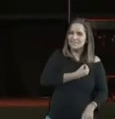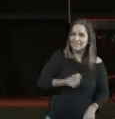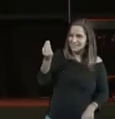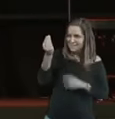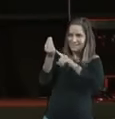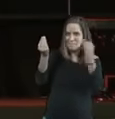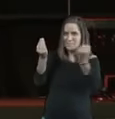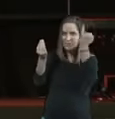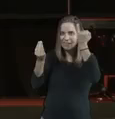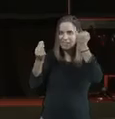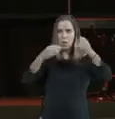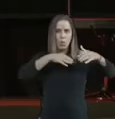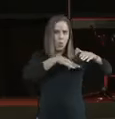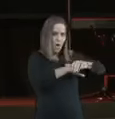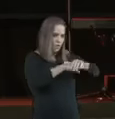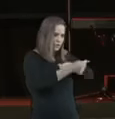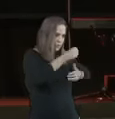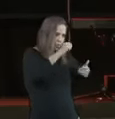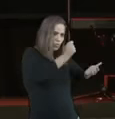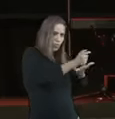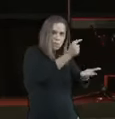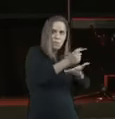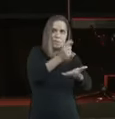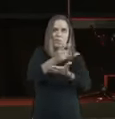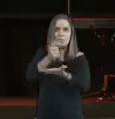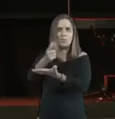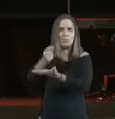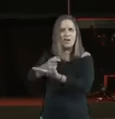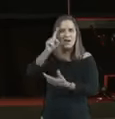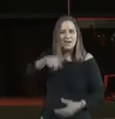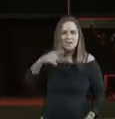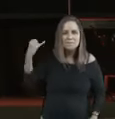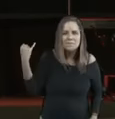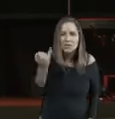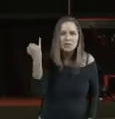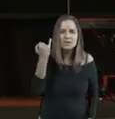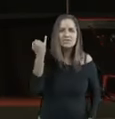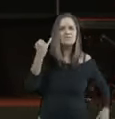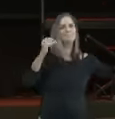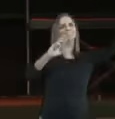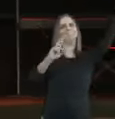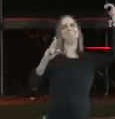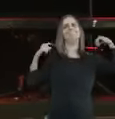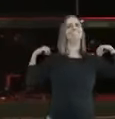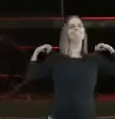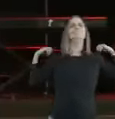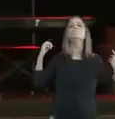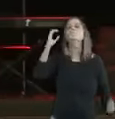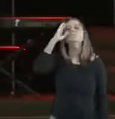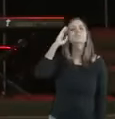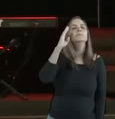Eu queria muito que você, que é empresário, tem condição, que você me procurasse. Procurasse um dos pastores e dissesse: